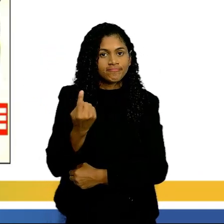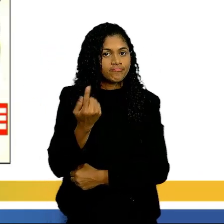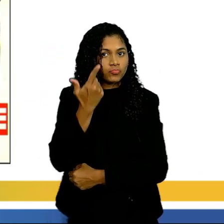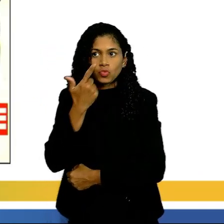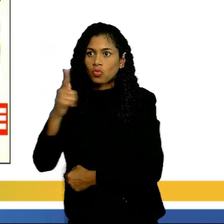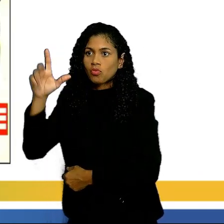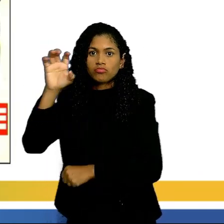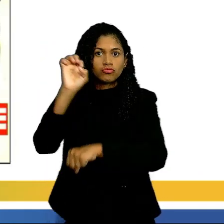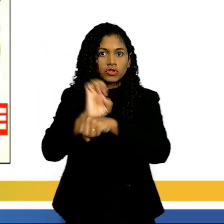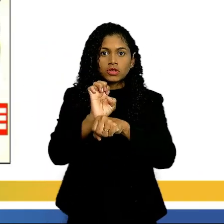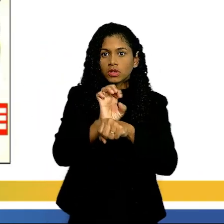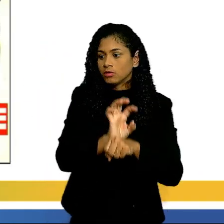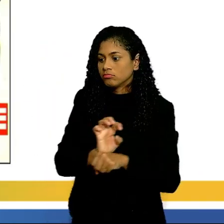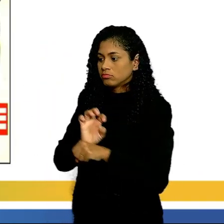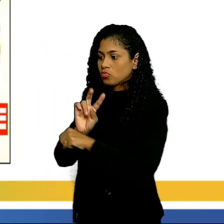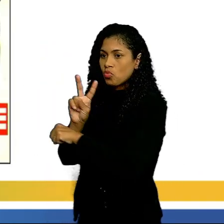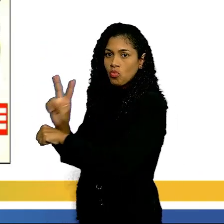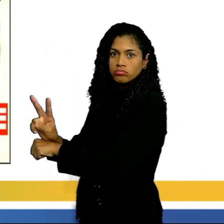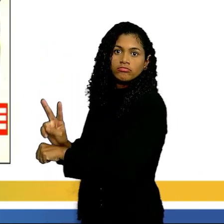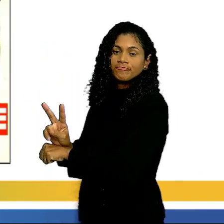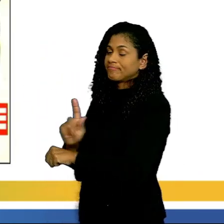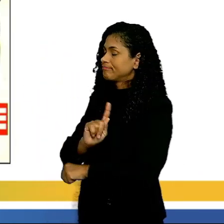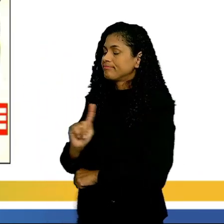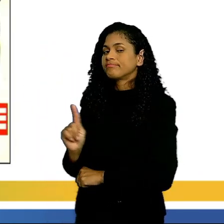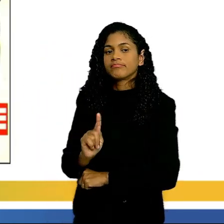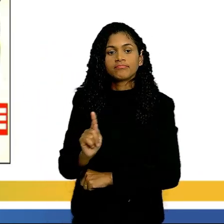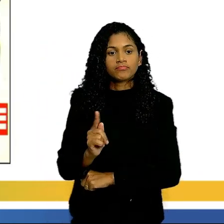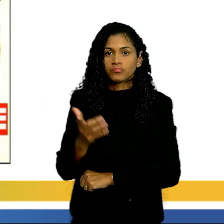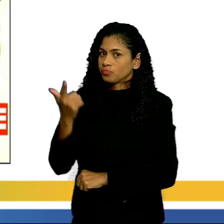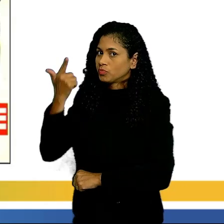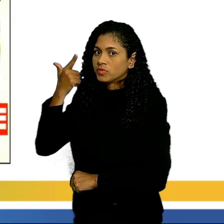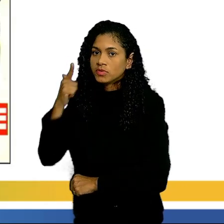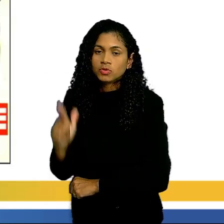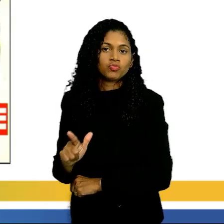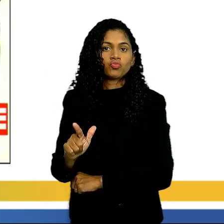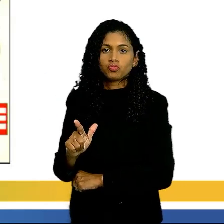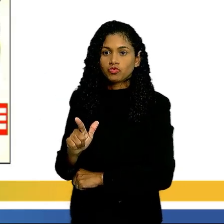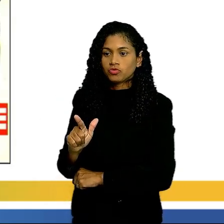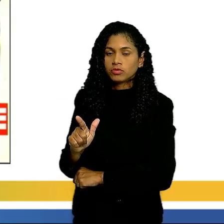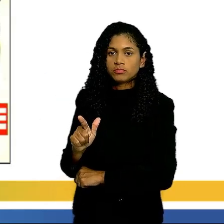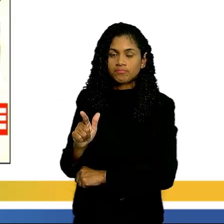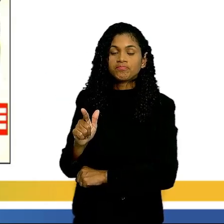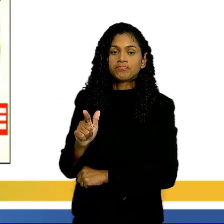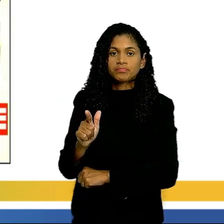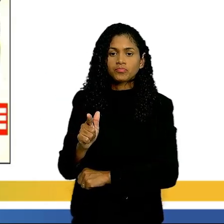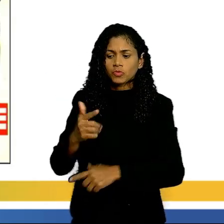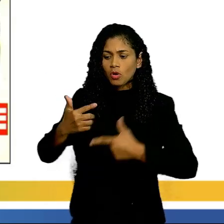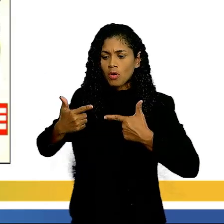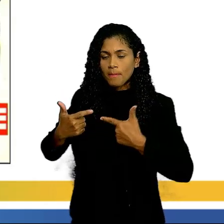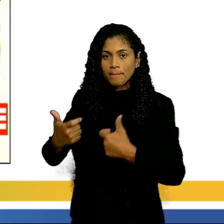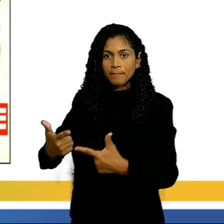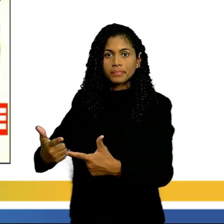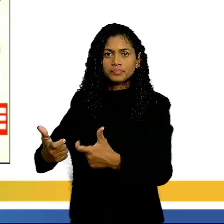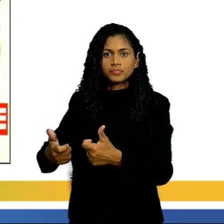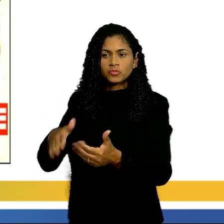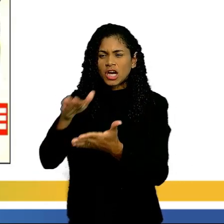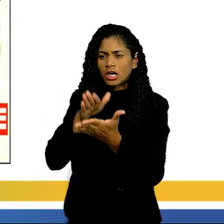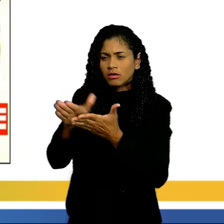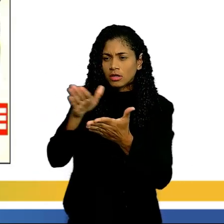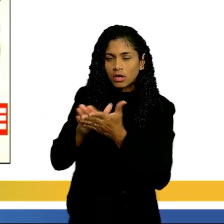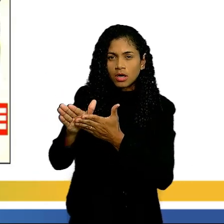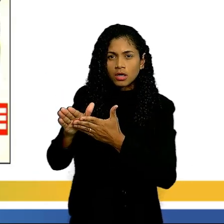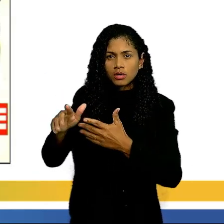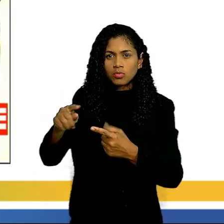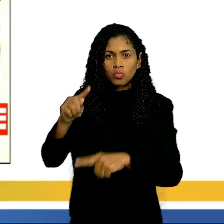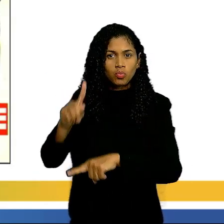vai ajudá-los. Então, eles vão conseguir resistir, né? O embate com as tropas federais vai gastar muito, né, dos